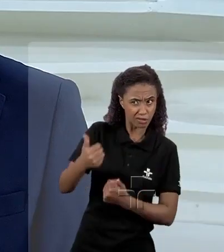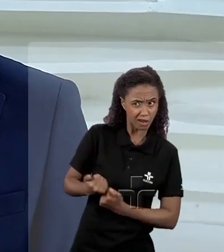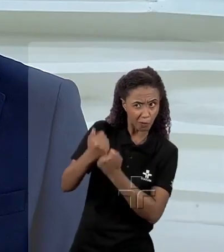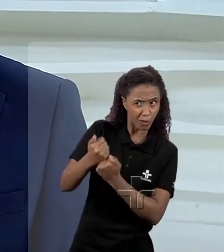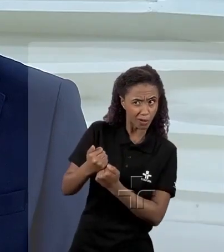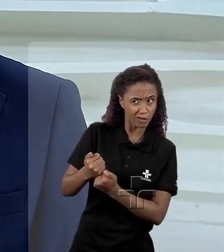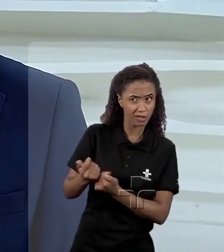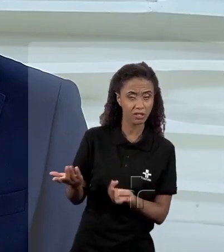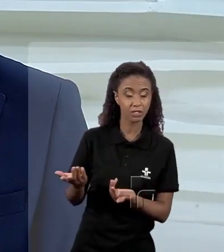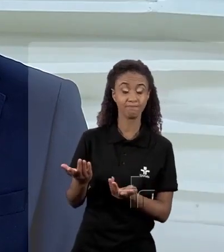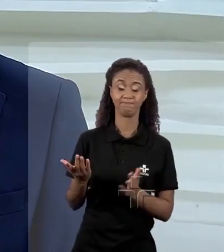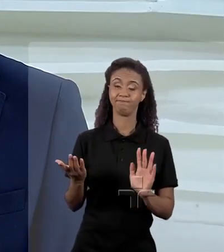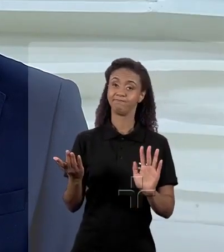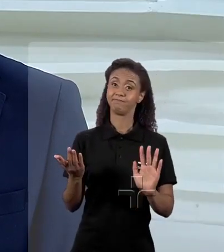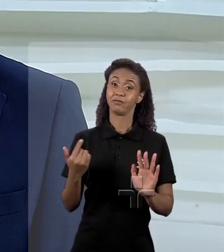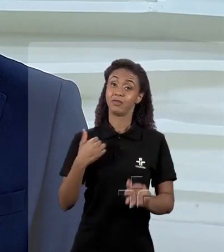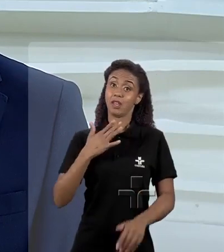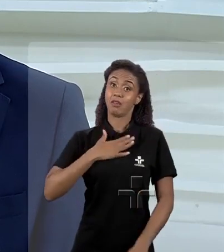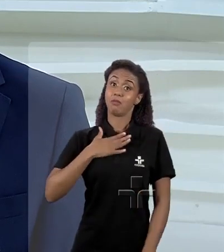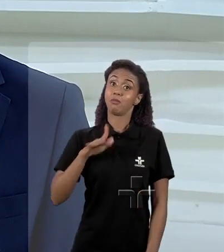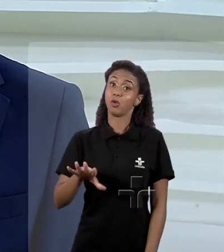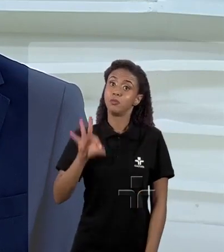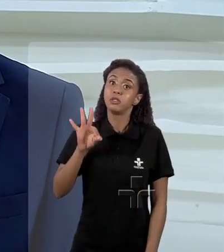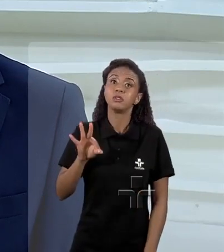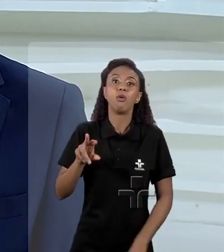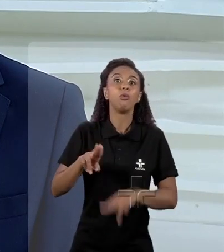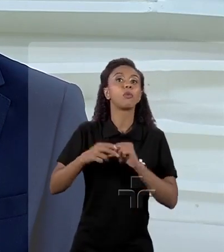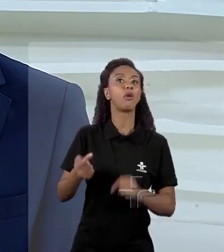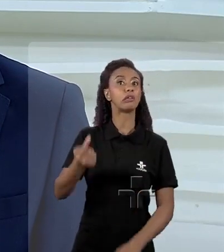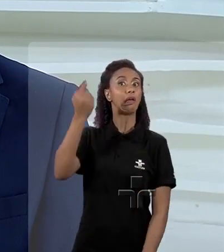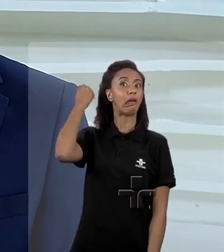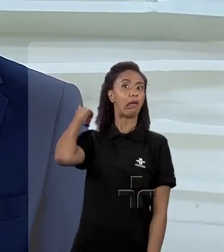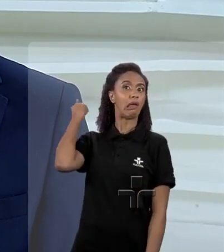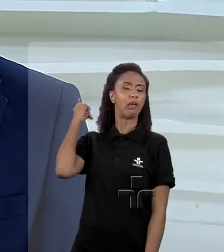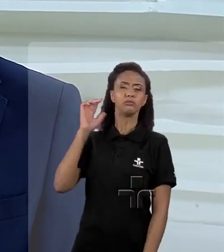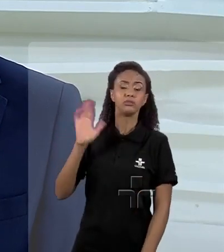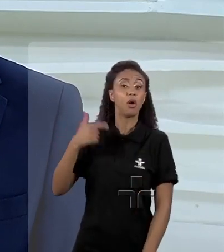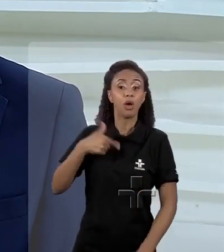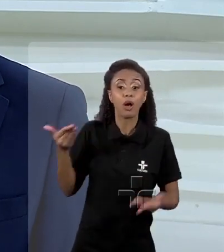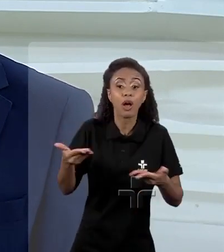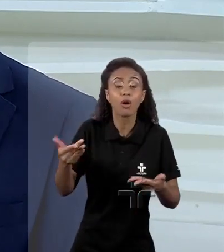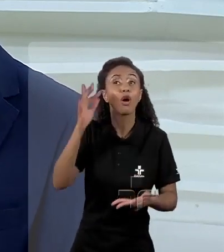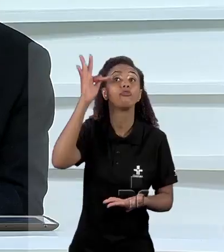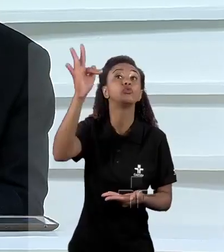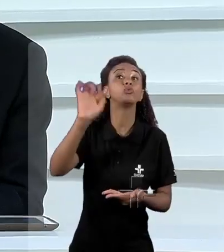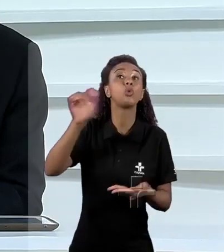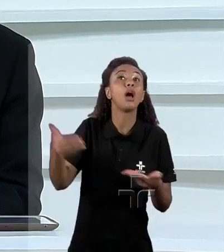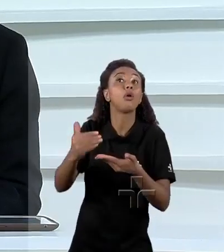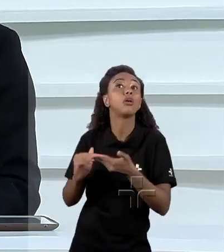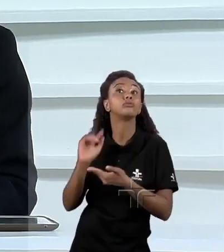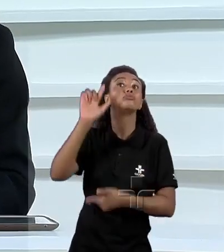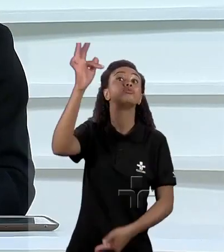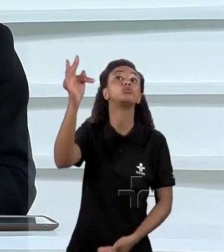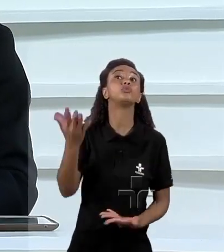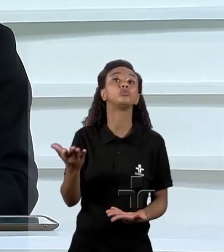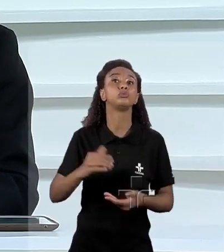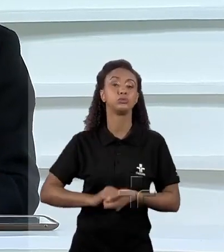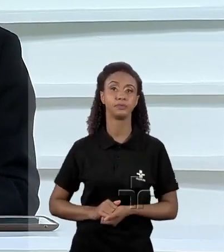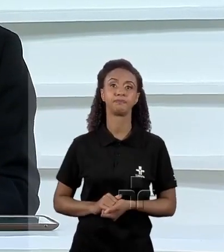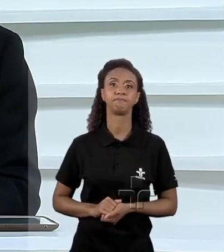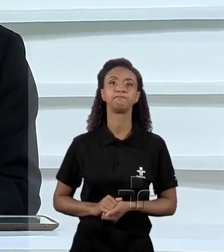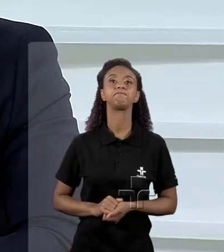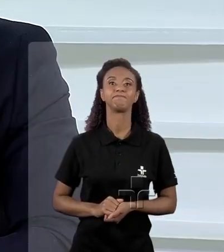não faço, eu diria, a minha opção pelo passado, faço pelo presente e, sobretudo, pelo futuro. Vamos lá, André. Tudo bem,